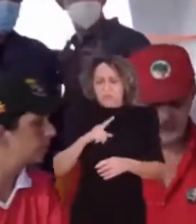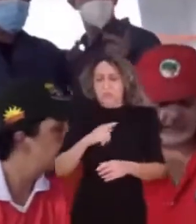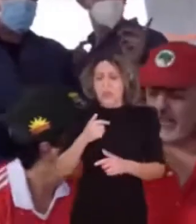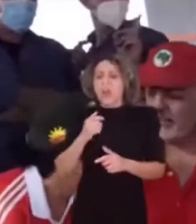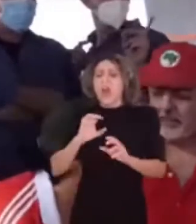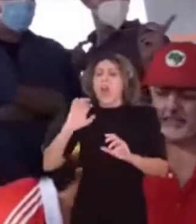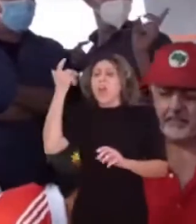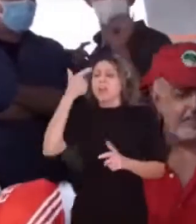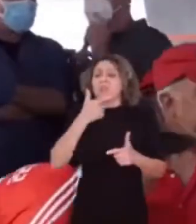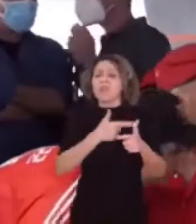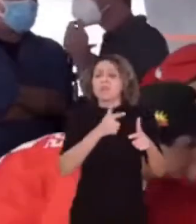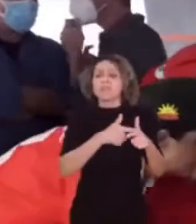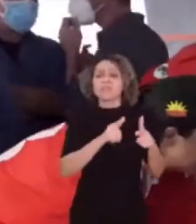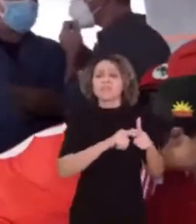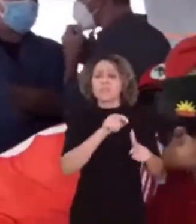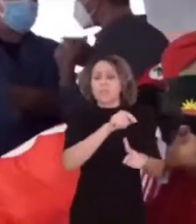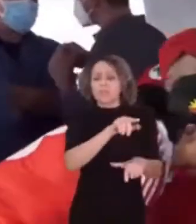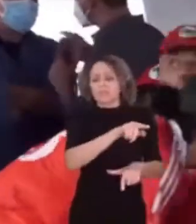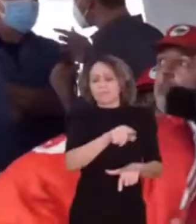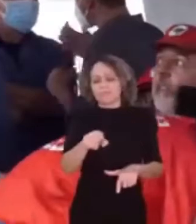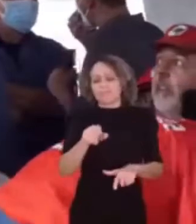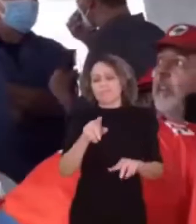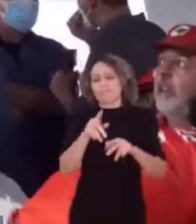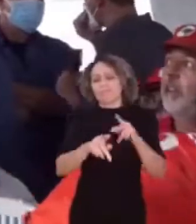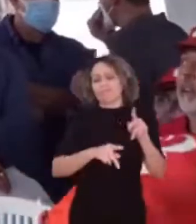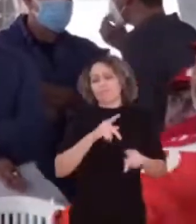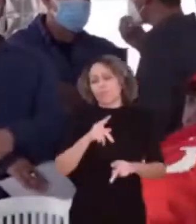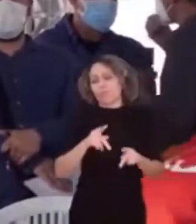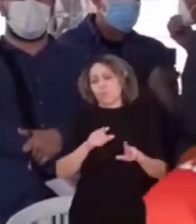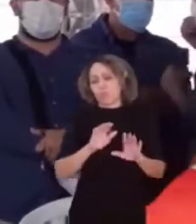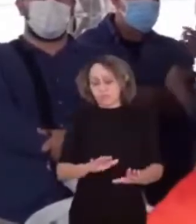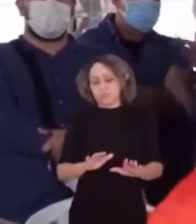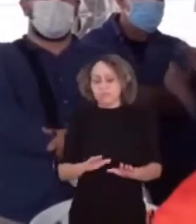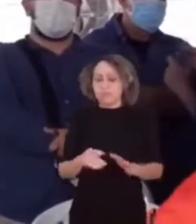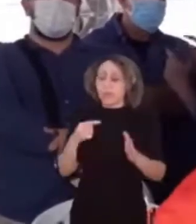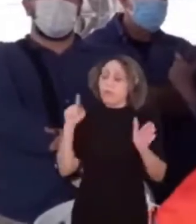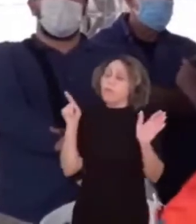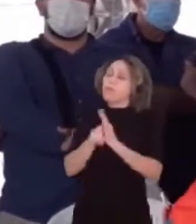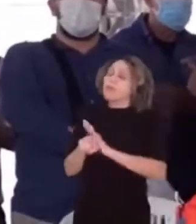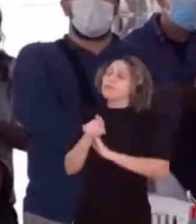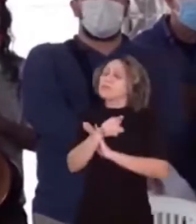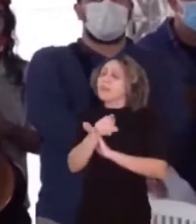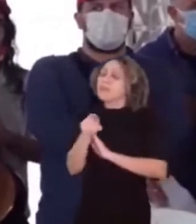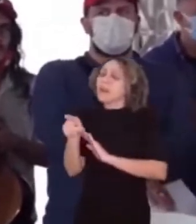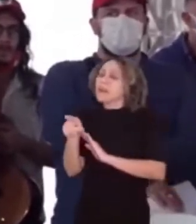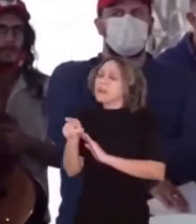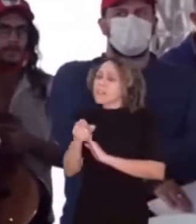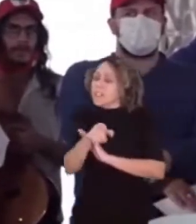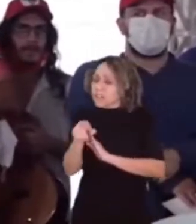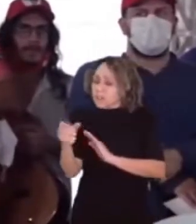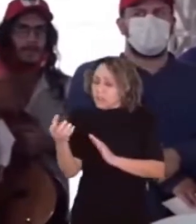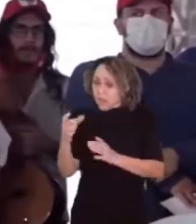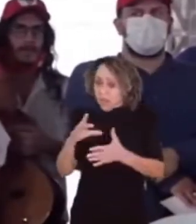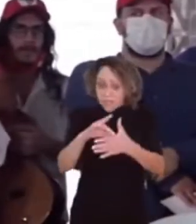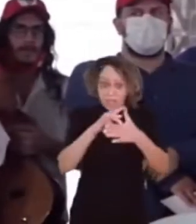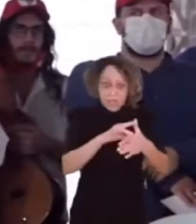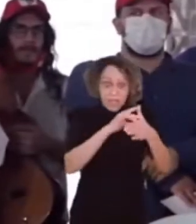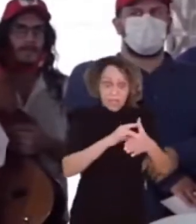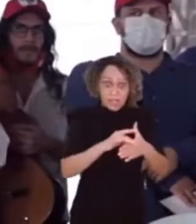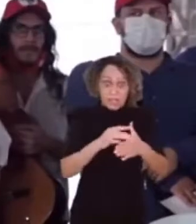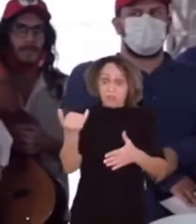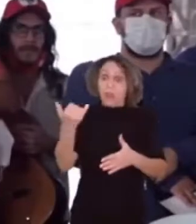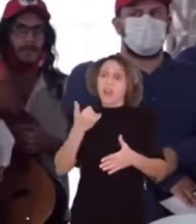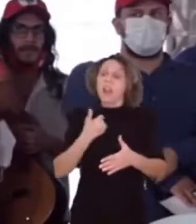eles: o que que vocês querem que eu fale? E as lideranças disseram: diga ao Lula o que nós queremos que ele